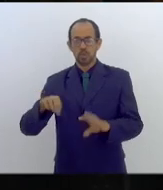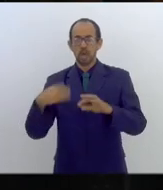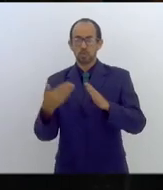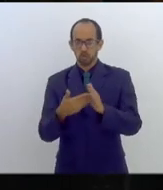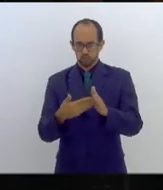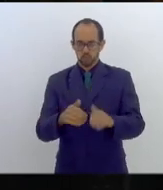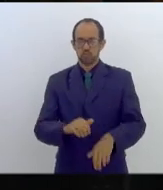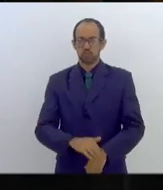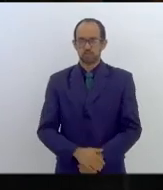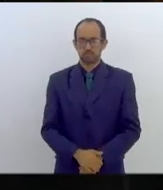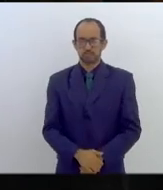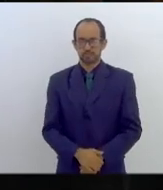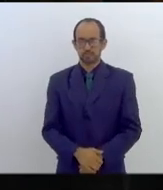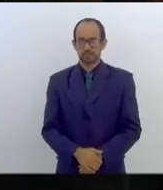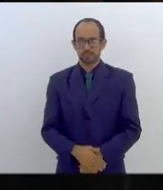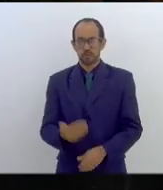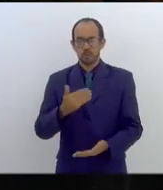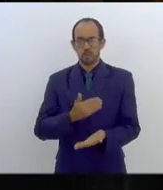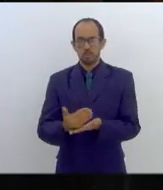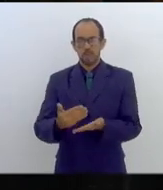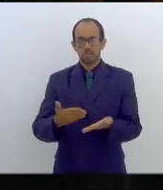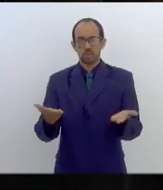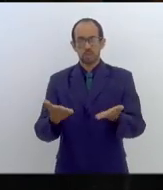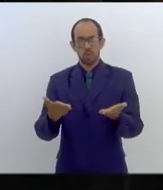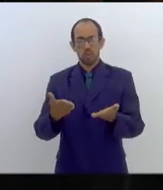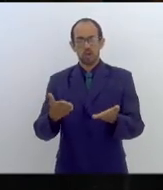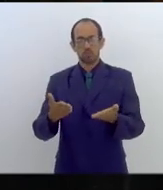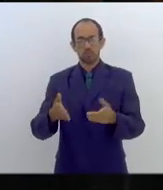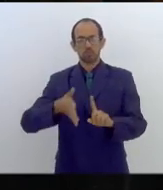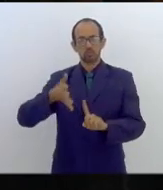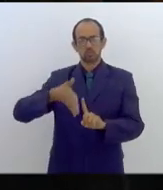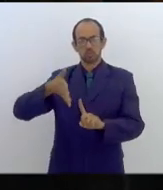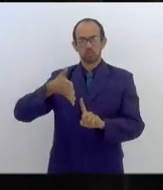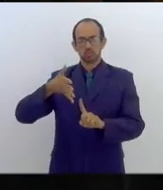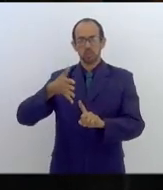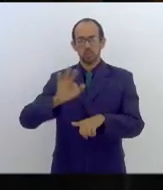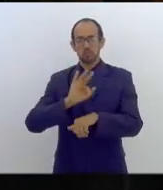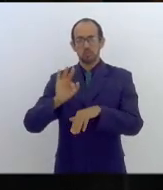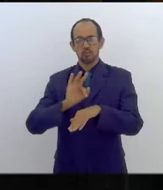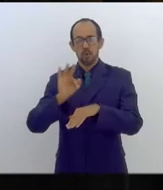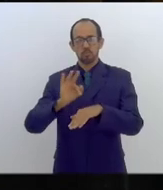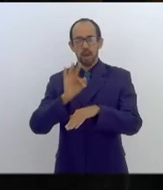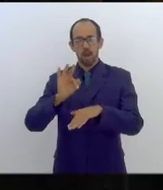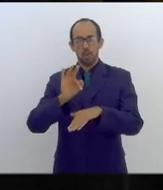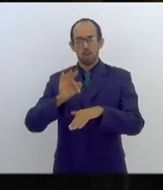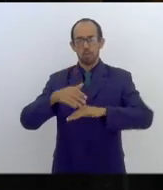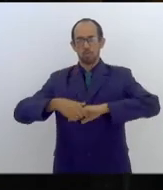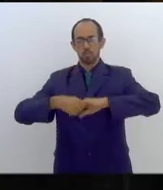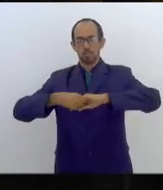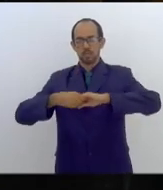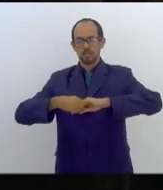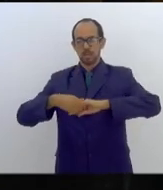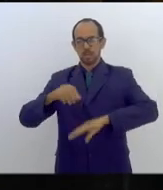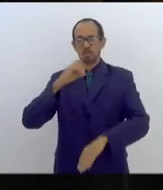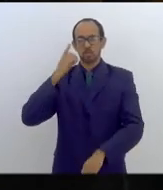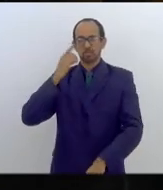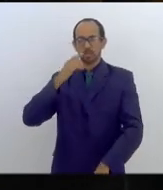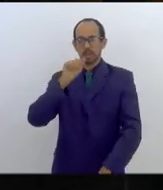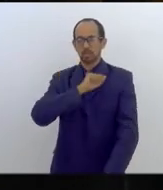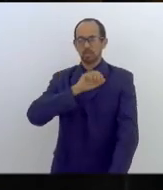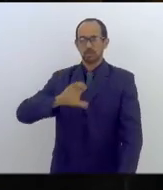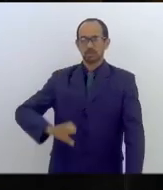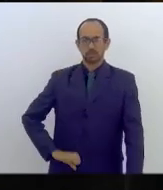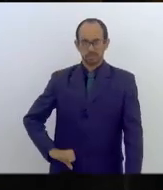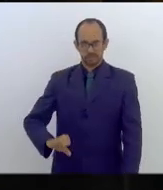aqui eu começo o discurso formal saudando o presidente dessa casa Deputado André Ceciliano André